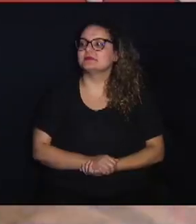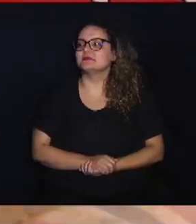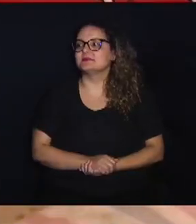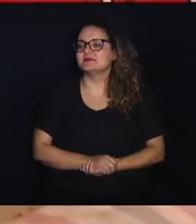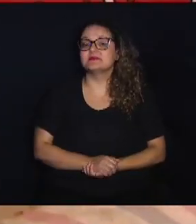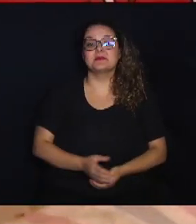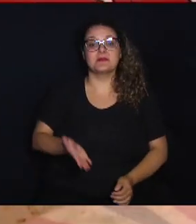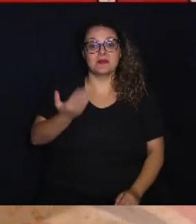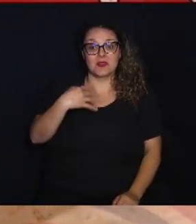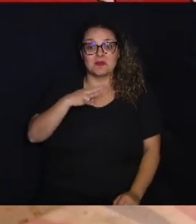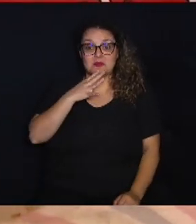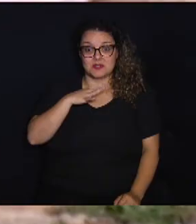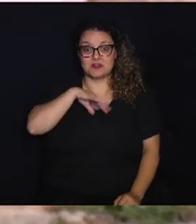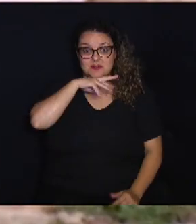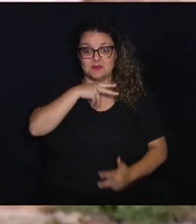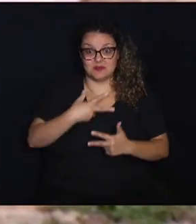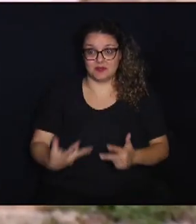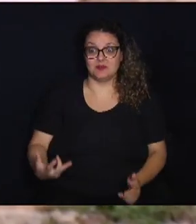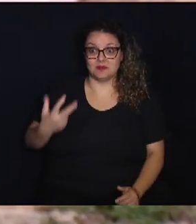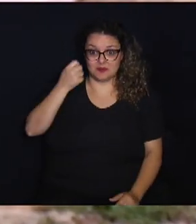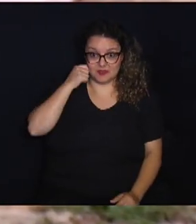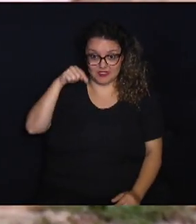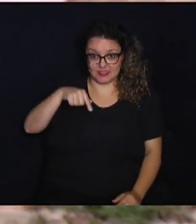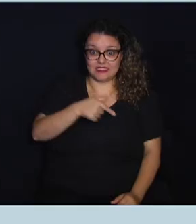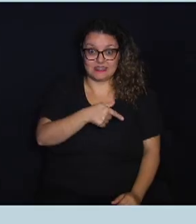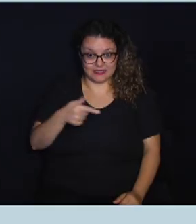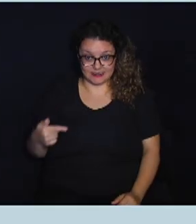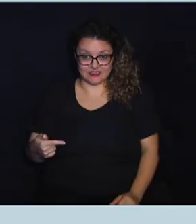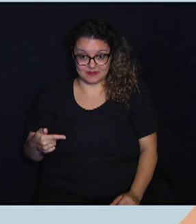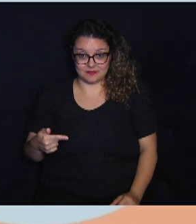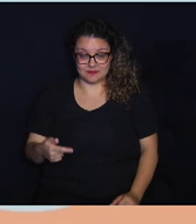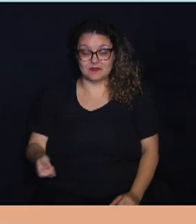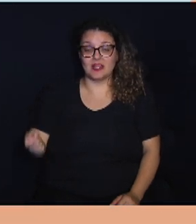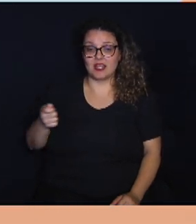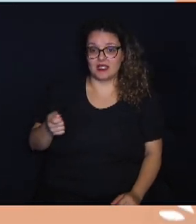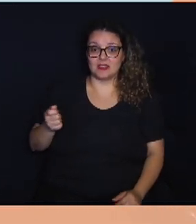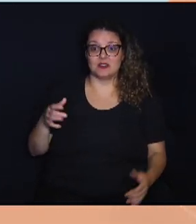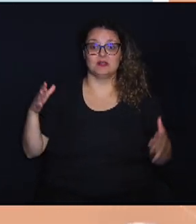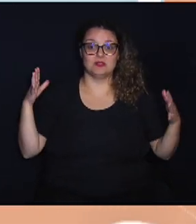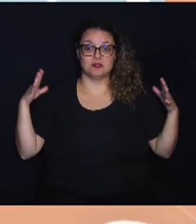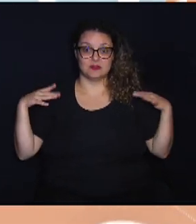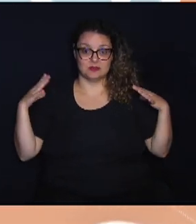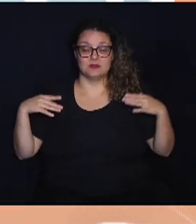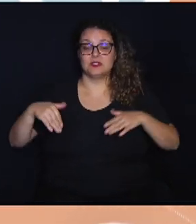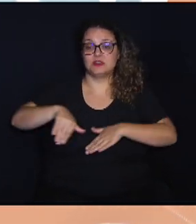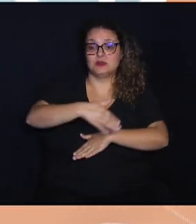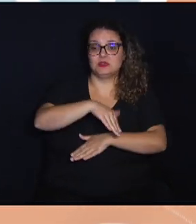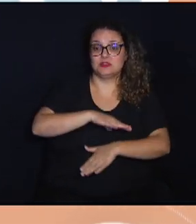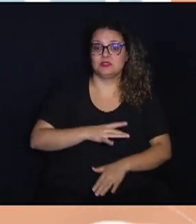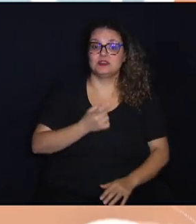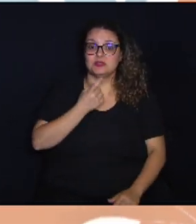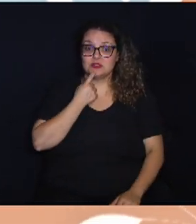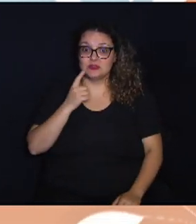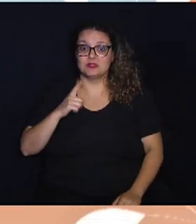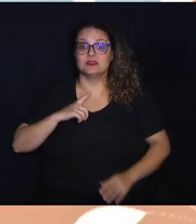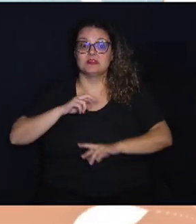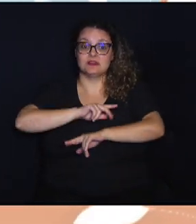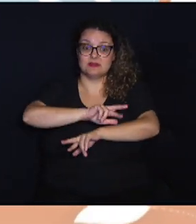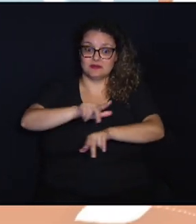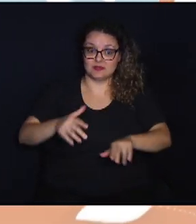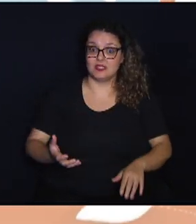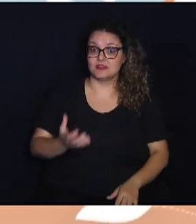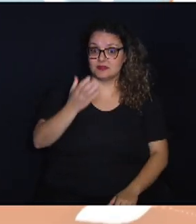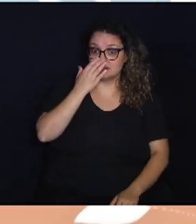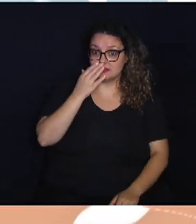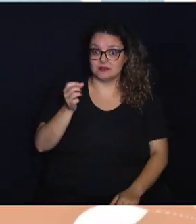Os bichinhos que estão para a adoção nesta semana, a Associação Anjos de Rua de Campinas tem vários cães e